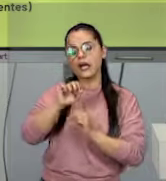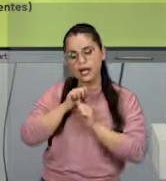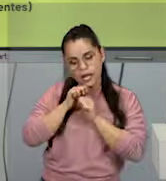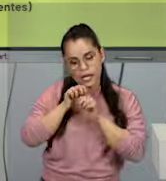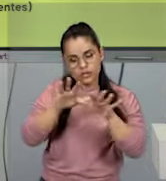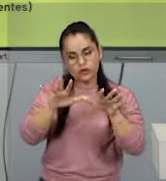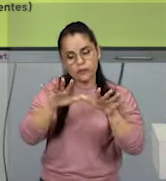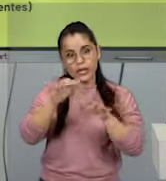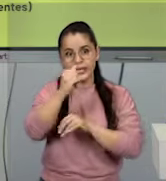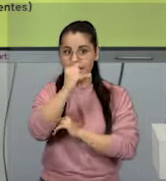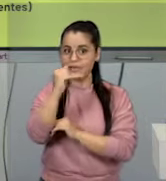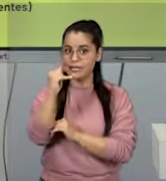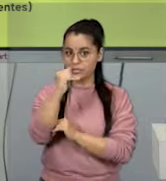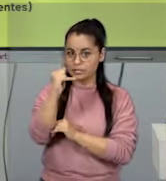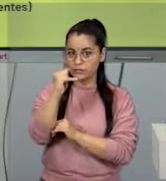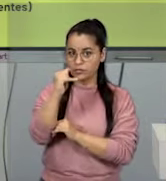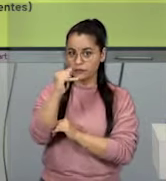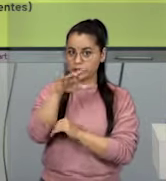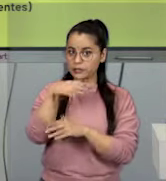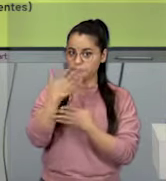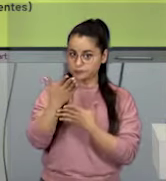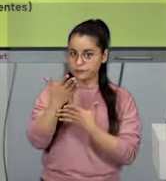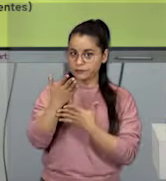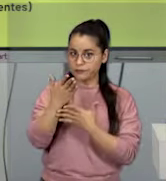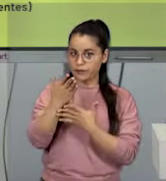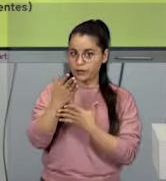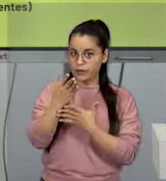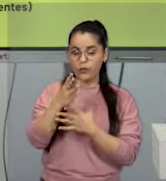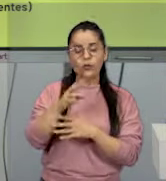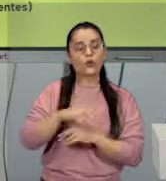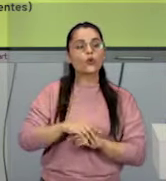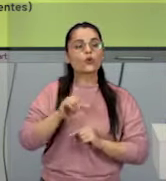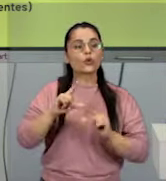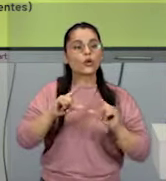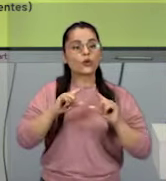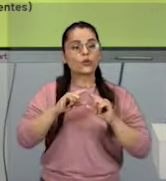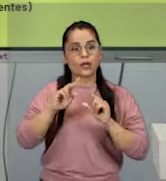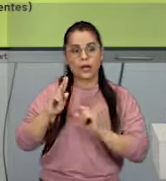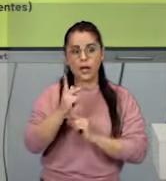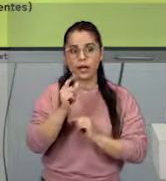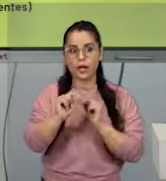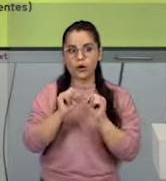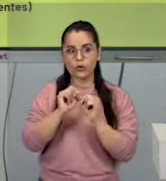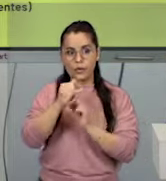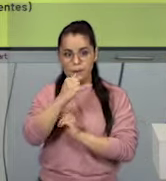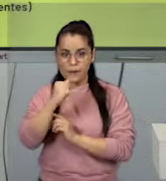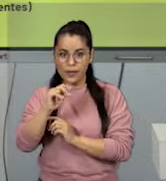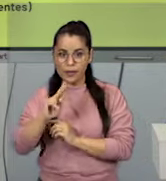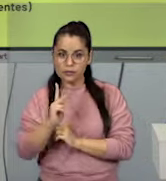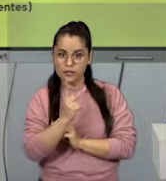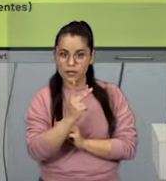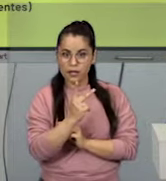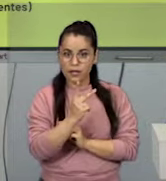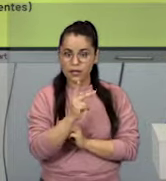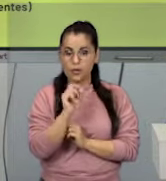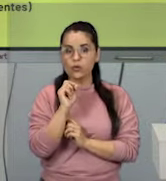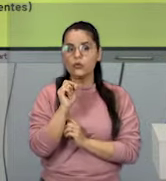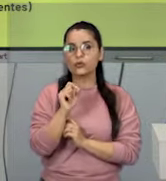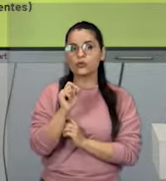ela é negativa Ah tá então o delta h Ou seja a energia dos produtos menos a energia dos